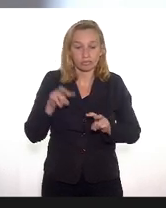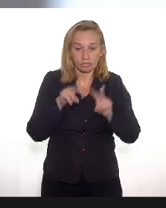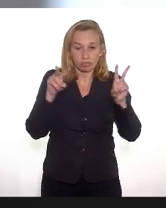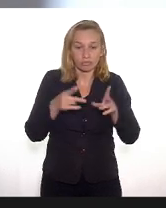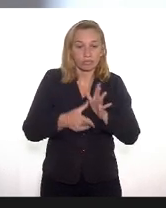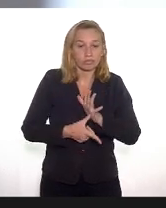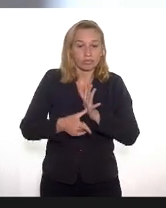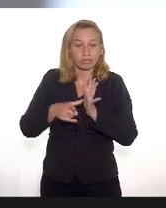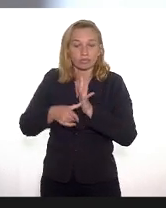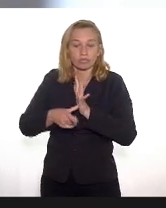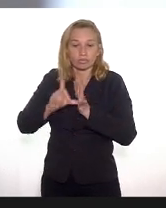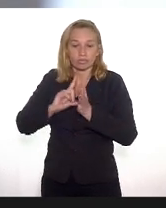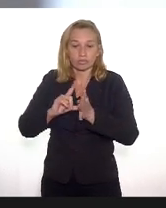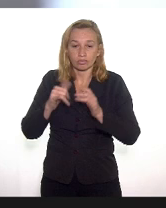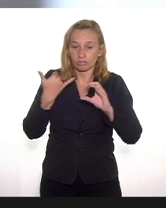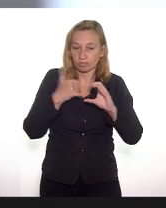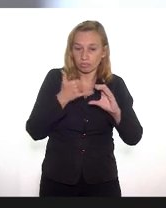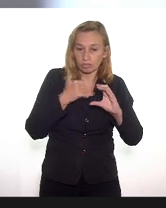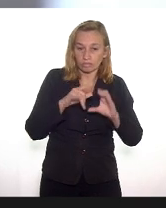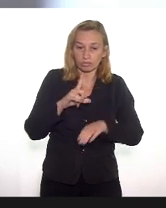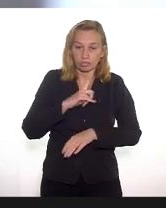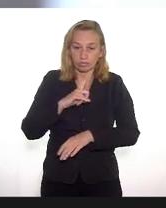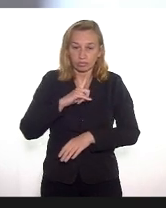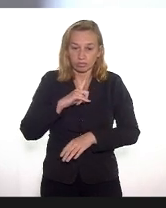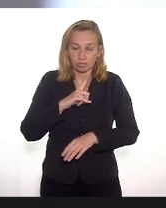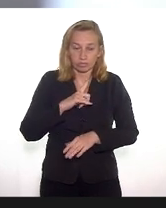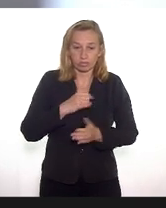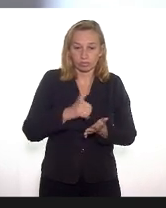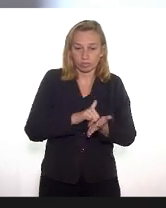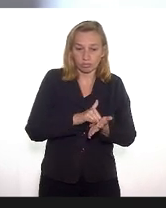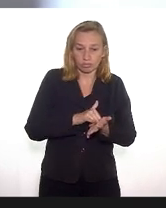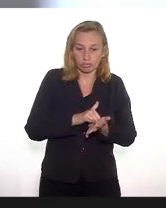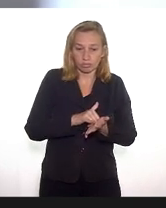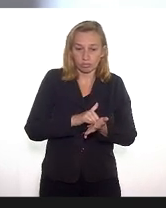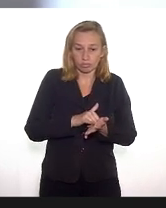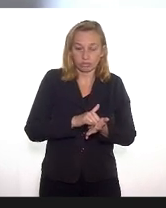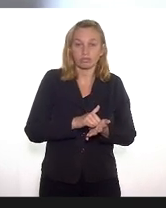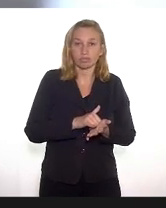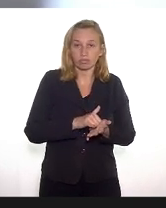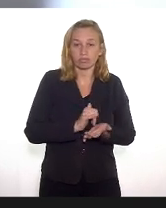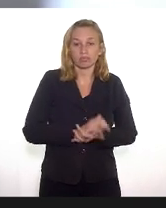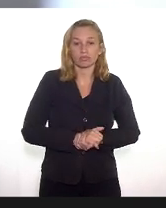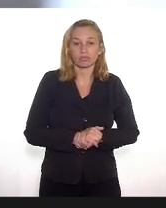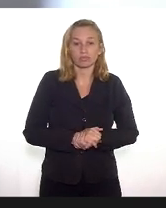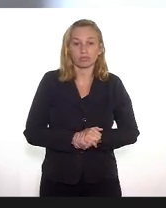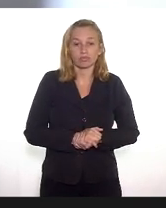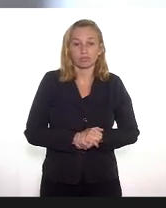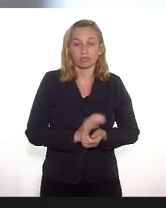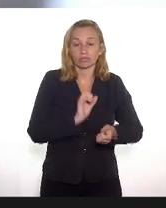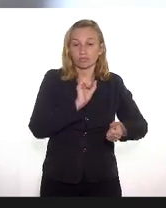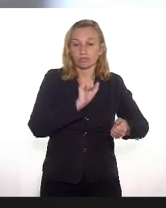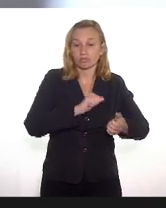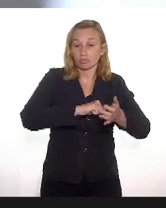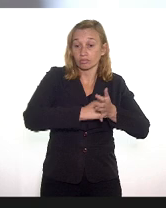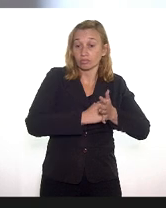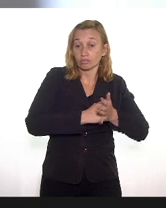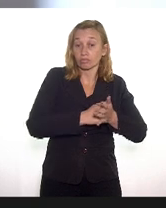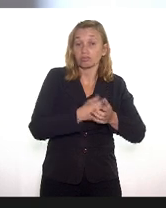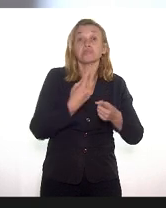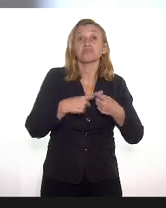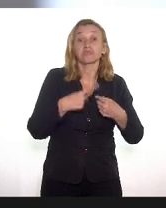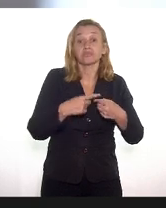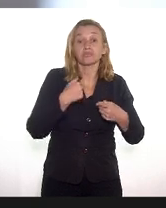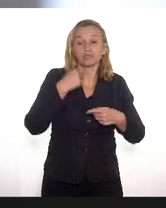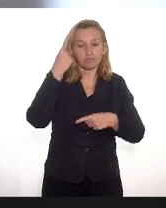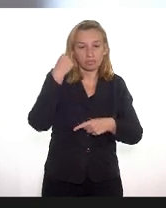Ontem o WhatsApp que eu tenho no telefone que a gente está fazendo busca ativa, ele foi banido ontem. Por quê? Porque eu